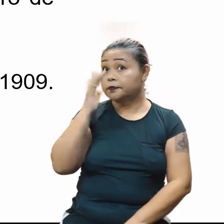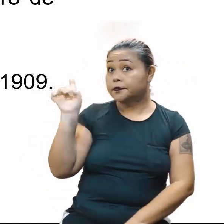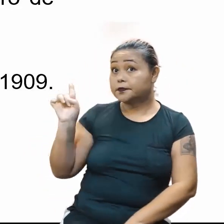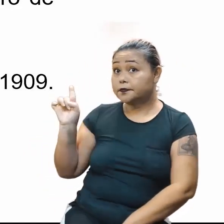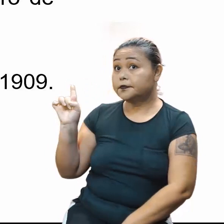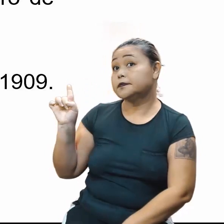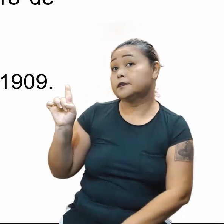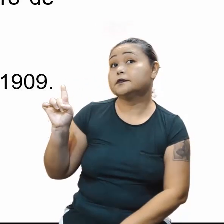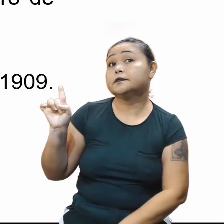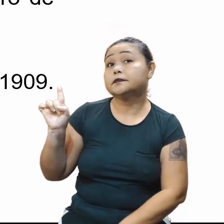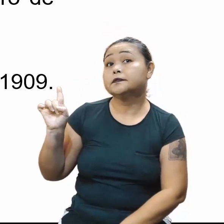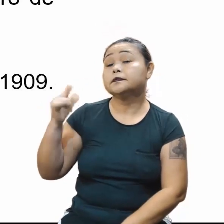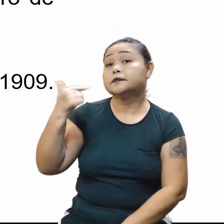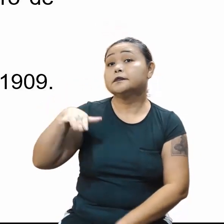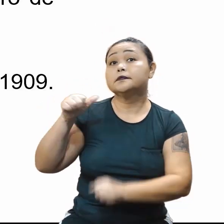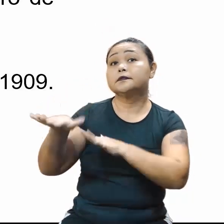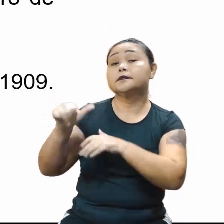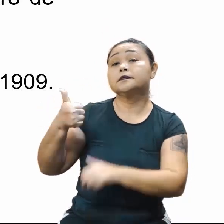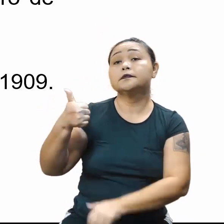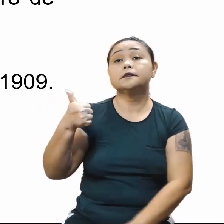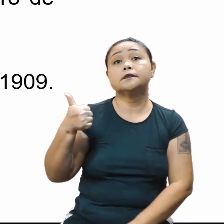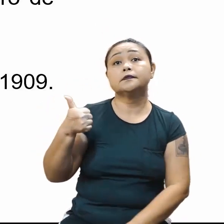expedição de 2 de setembro de